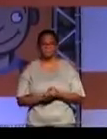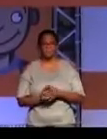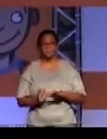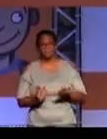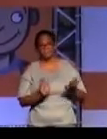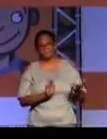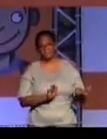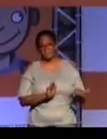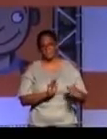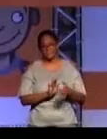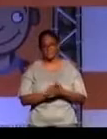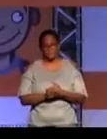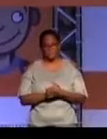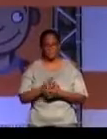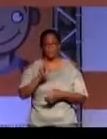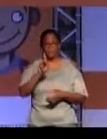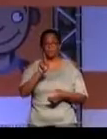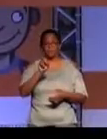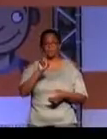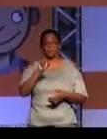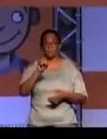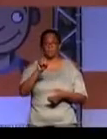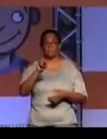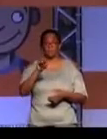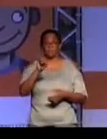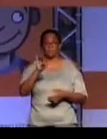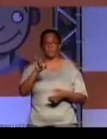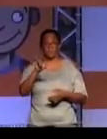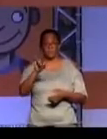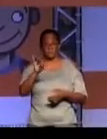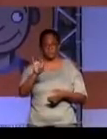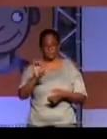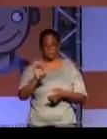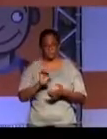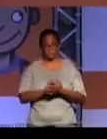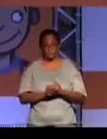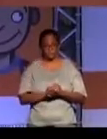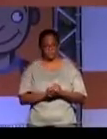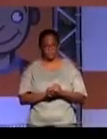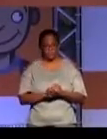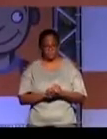Aqui, da poliomielite, desculpem.